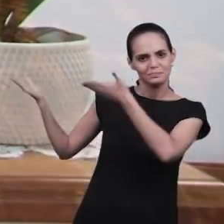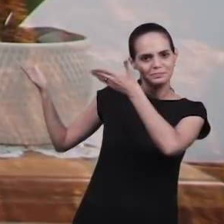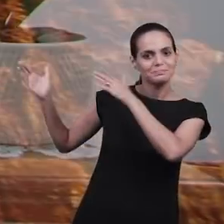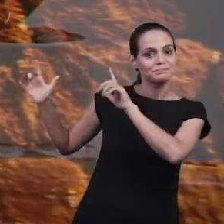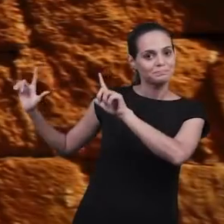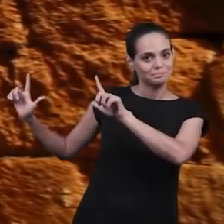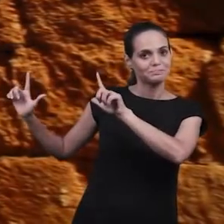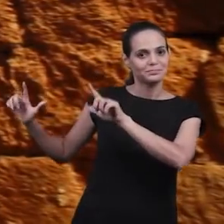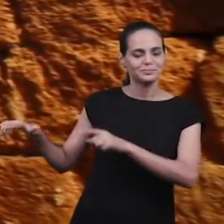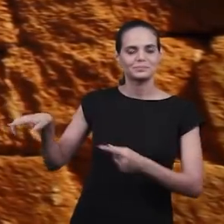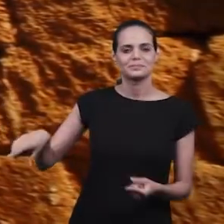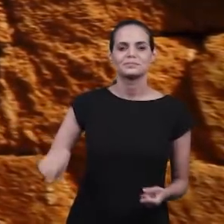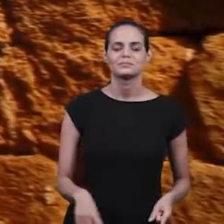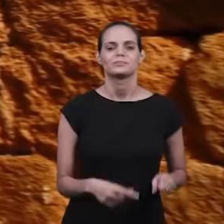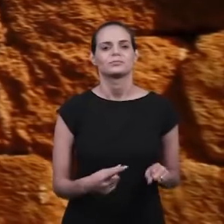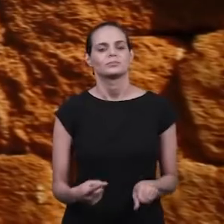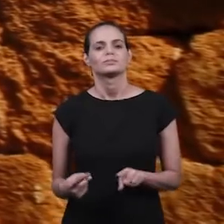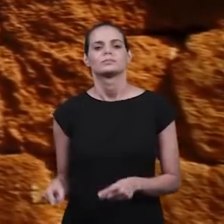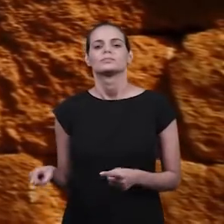agora.